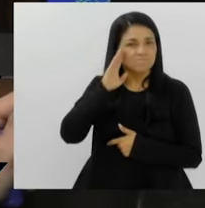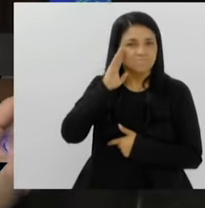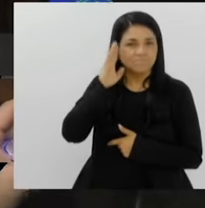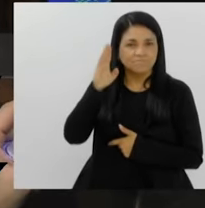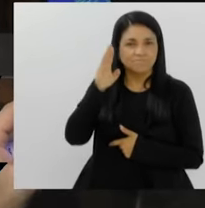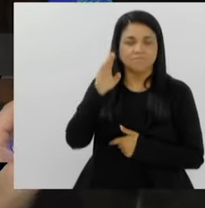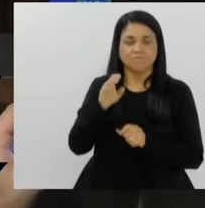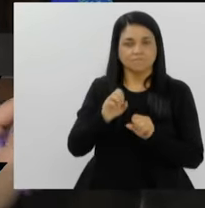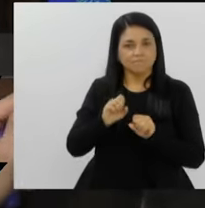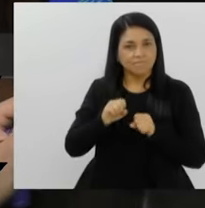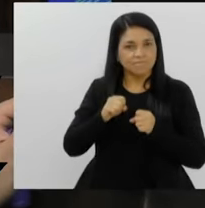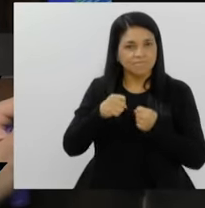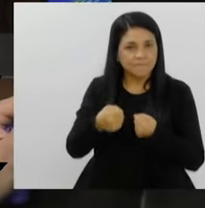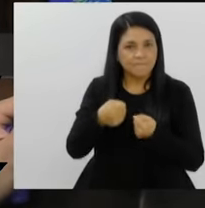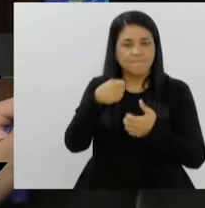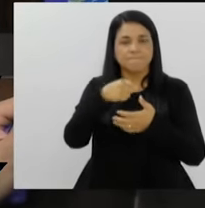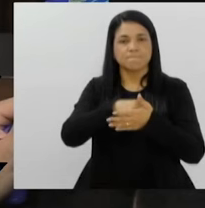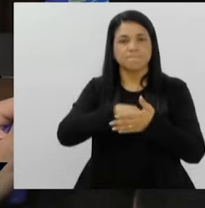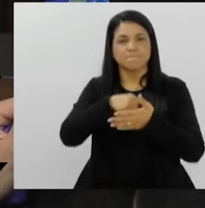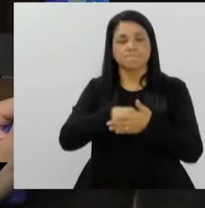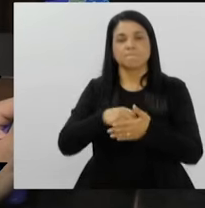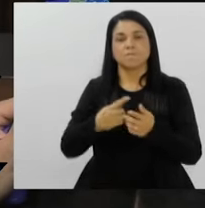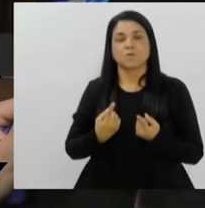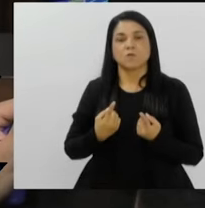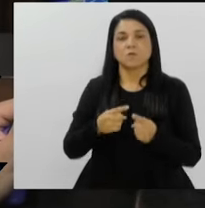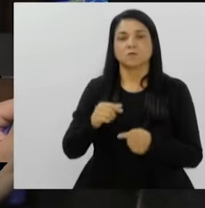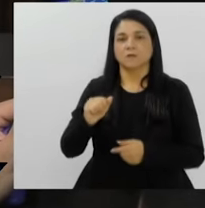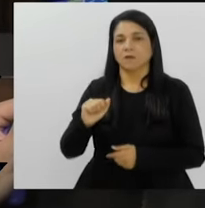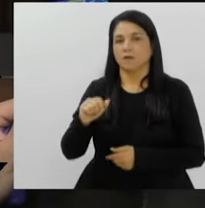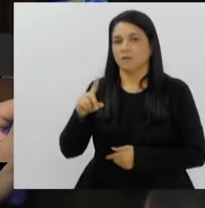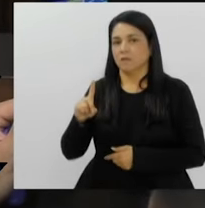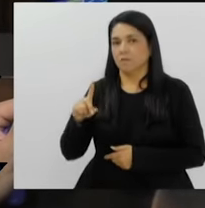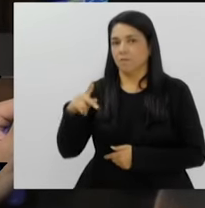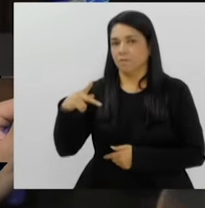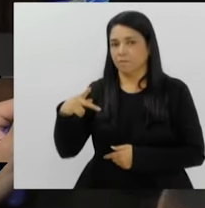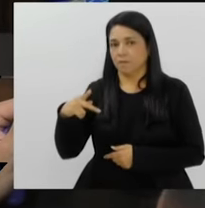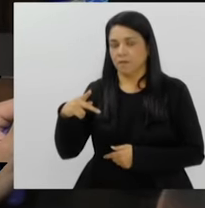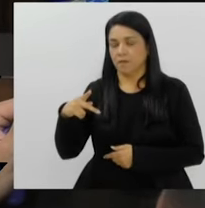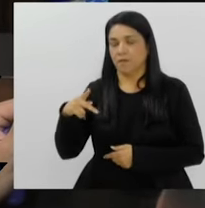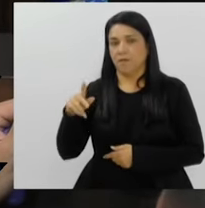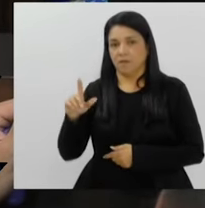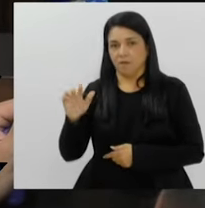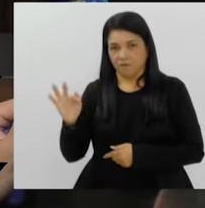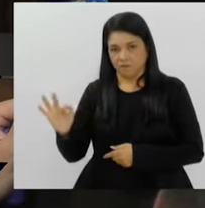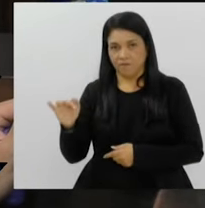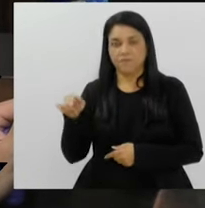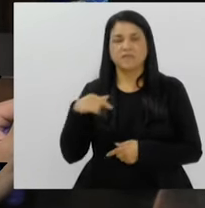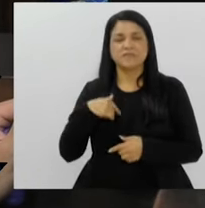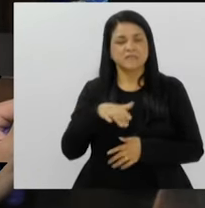mais combativo desta casa contra a DPF, o senhor é um profissional da área de segurança